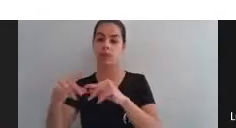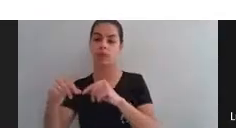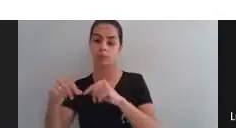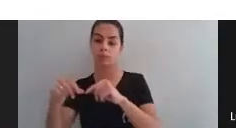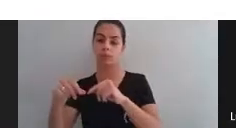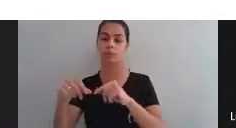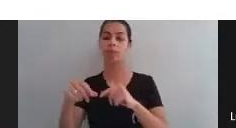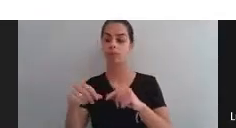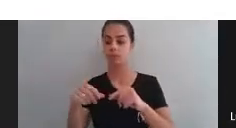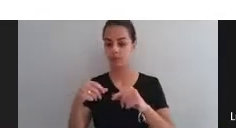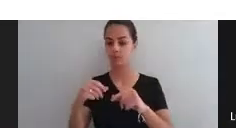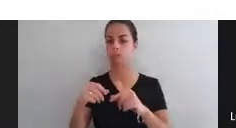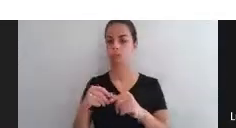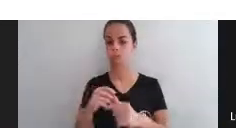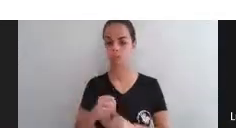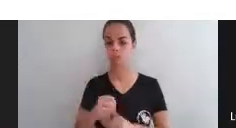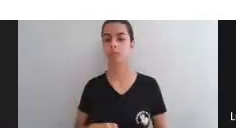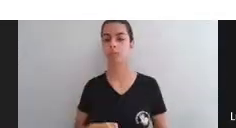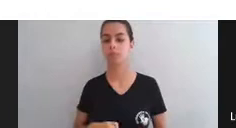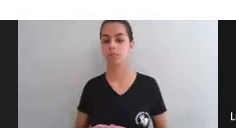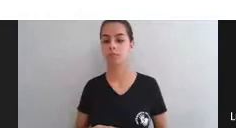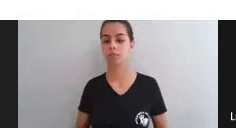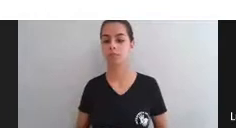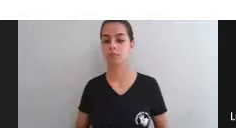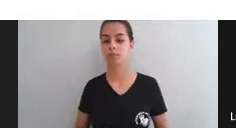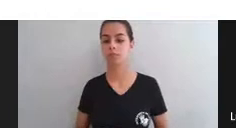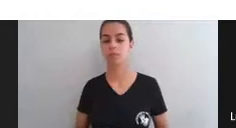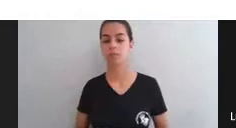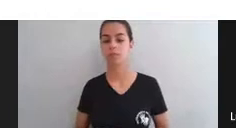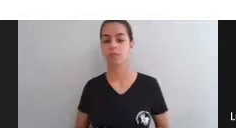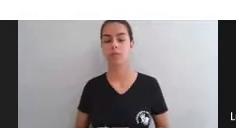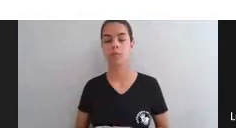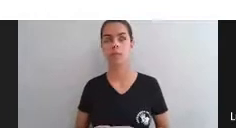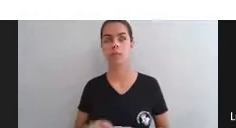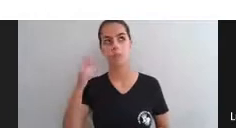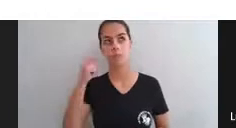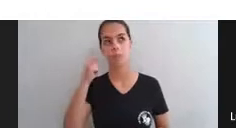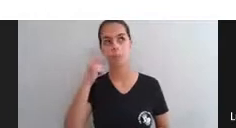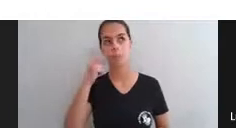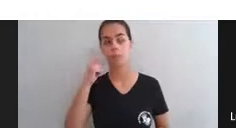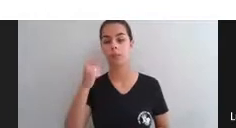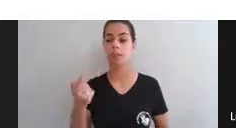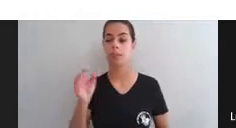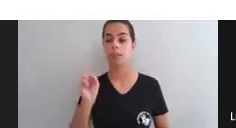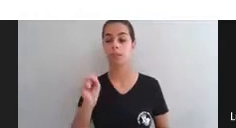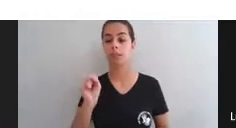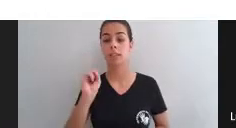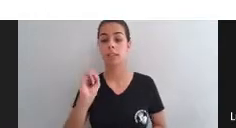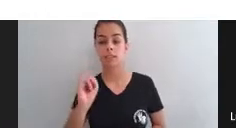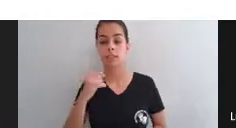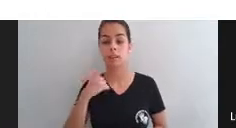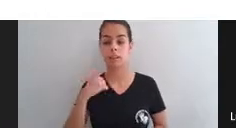reversível. Ao passo que, se eu adicionar muita energia, né, se